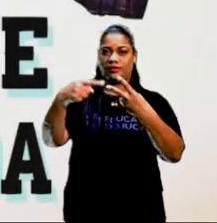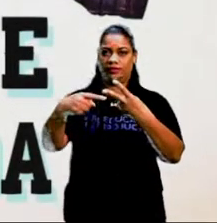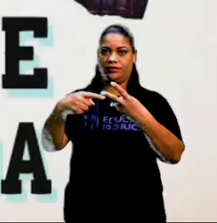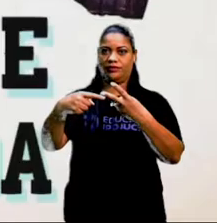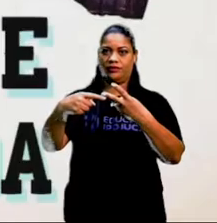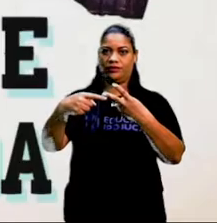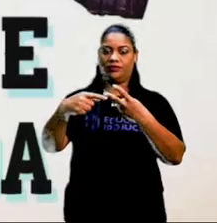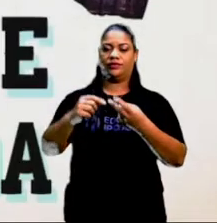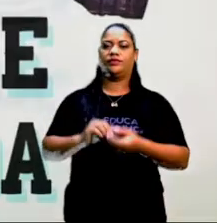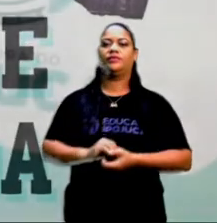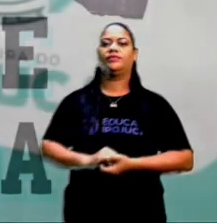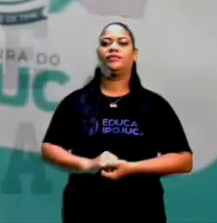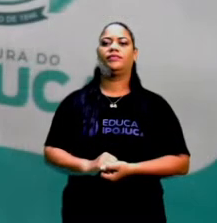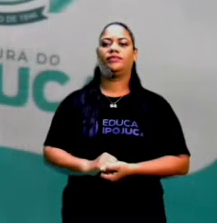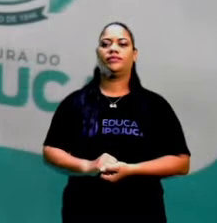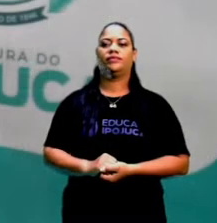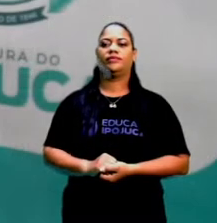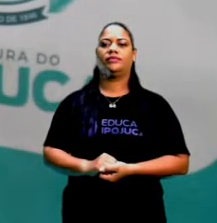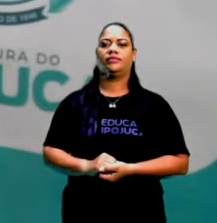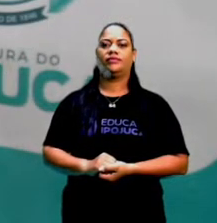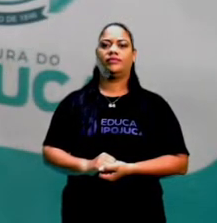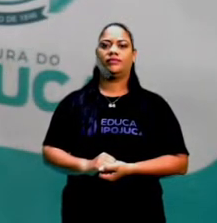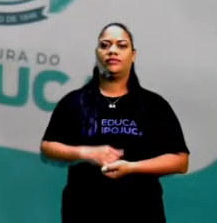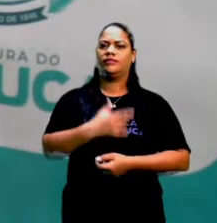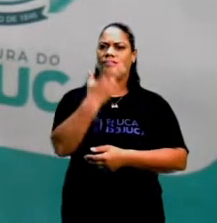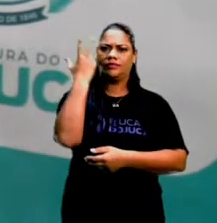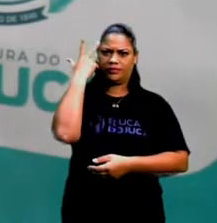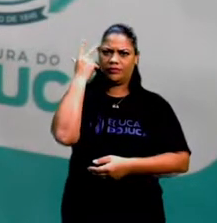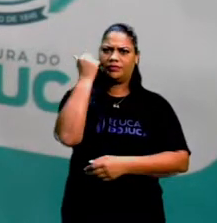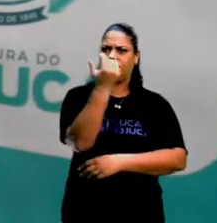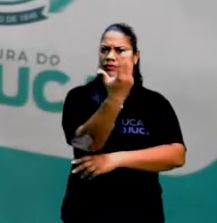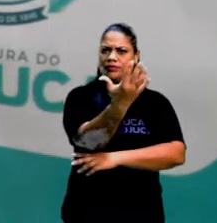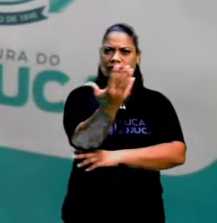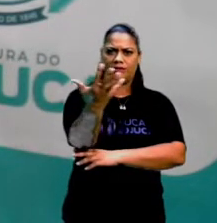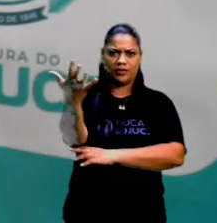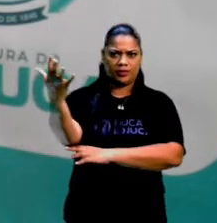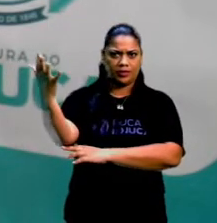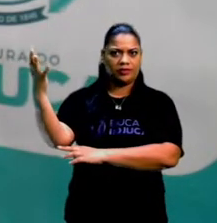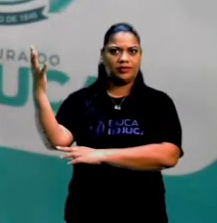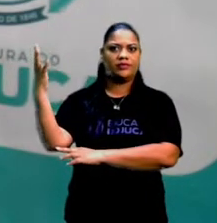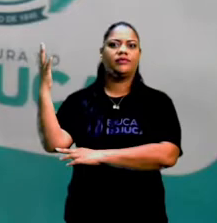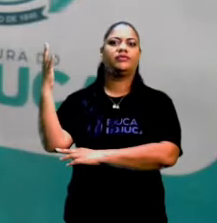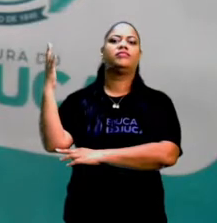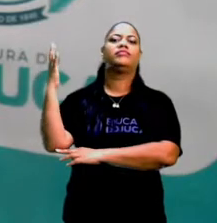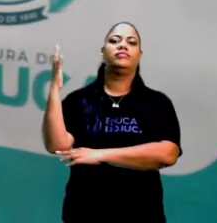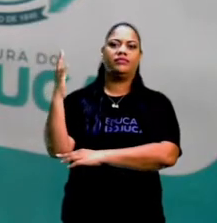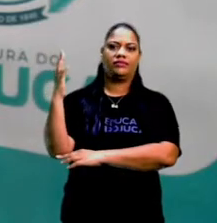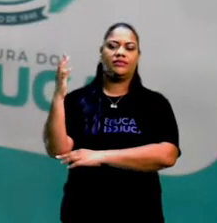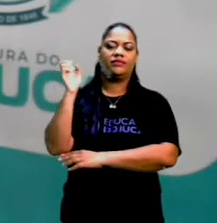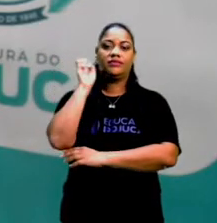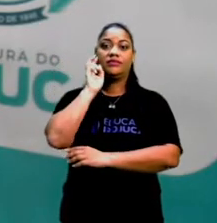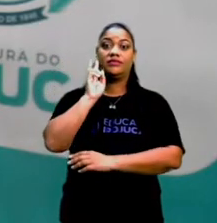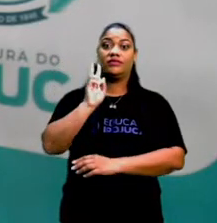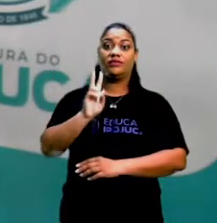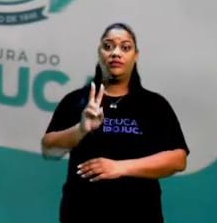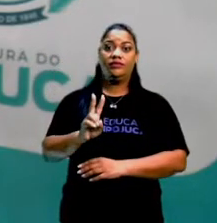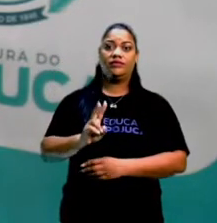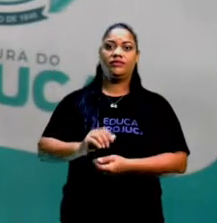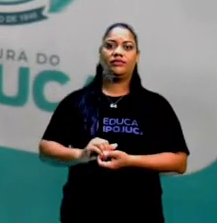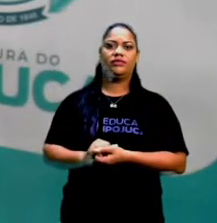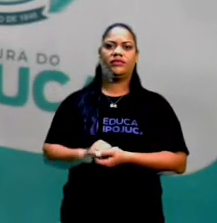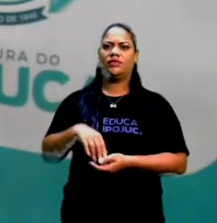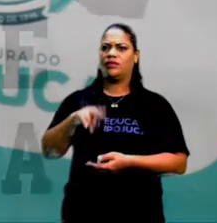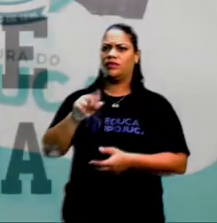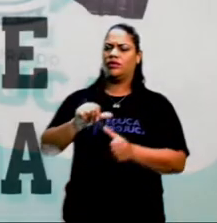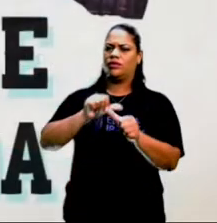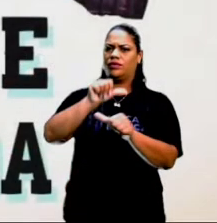formas. Dois tipos. Temos a natural, tá? Que é aquela que a gente vê e que não